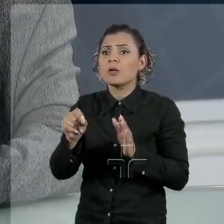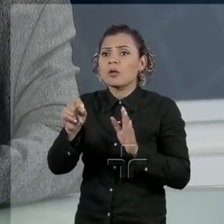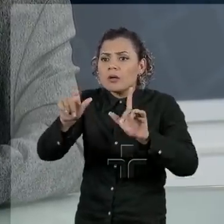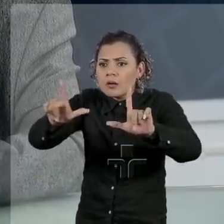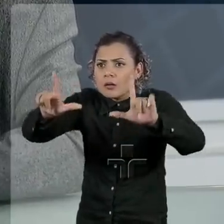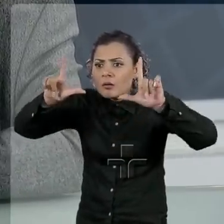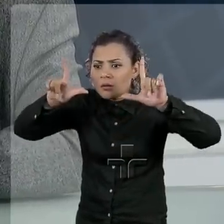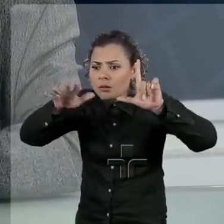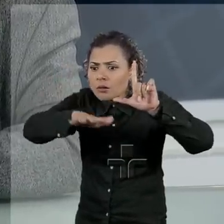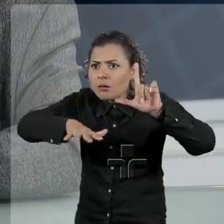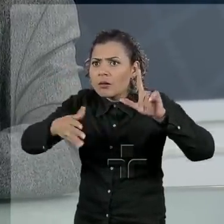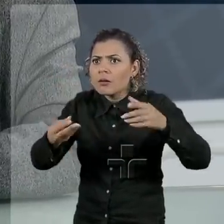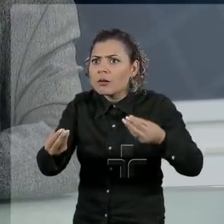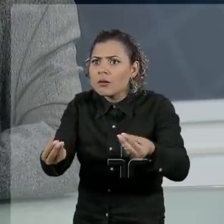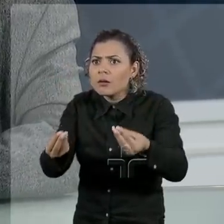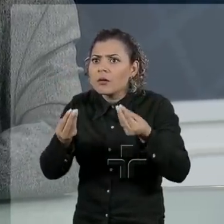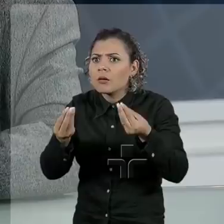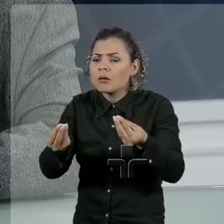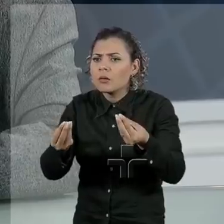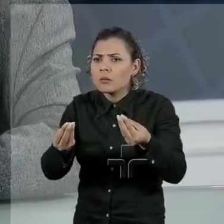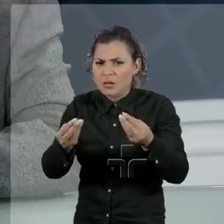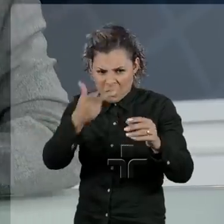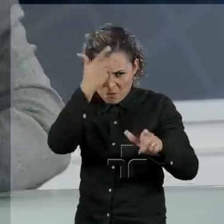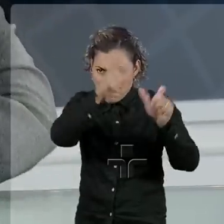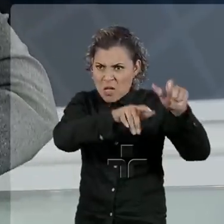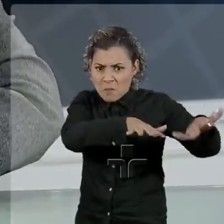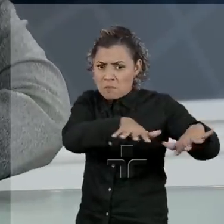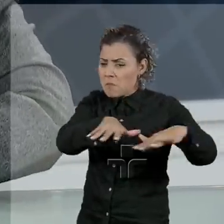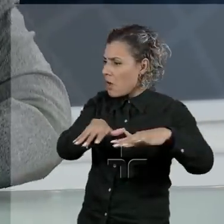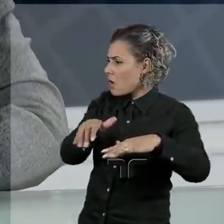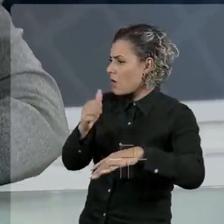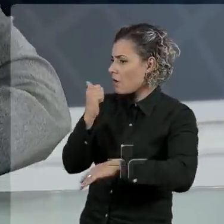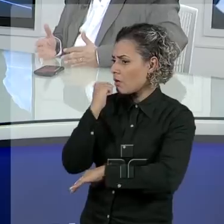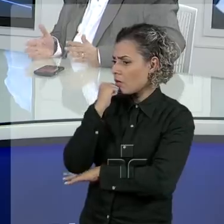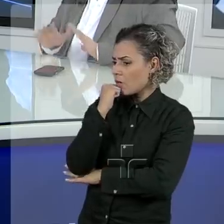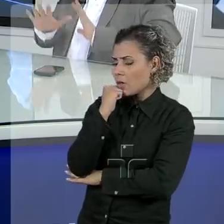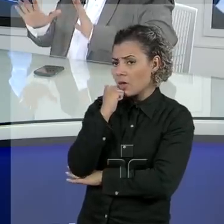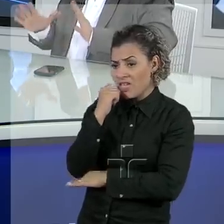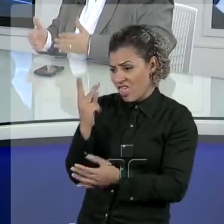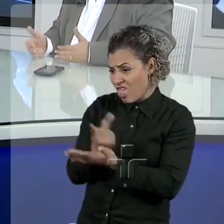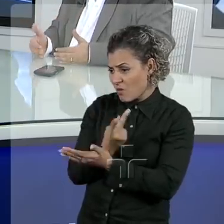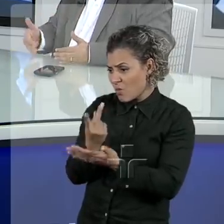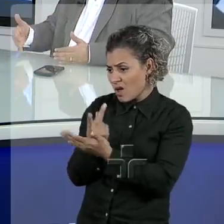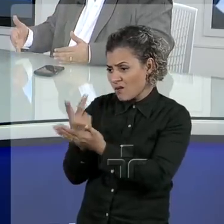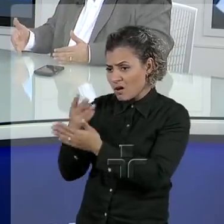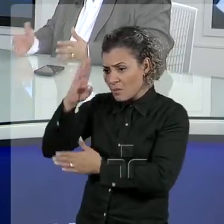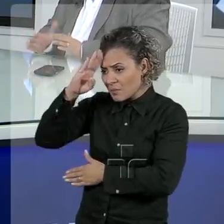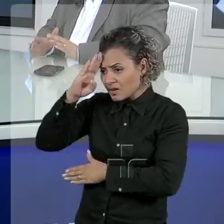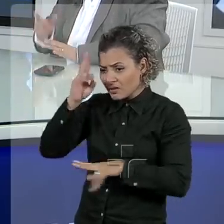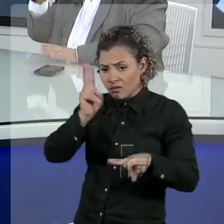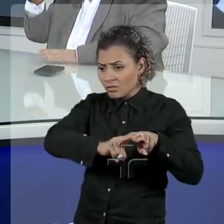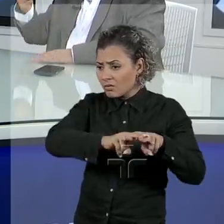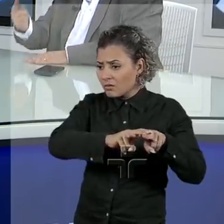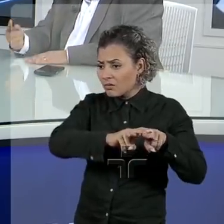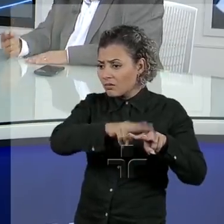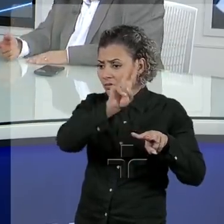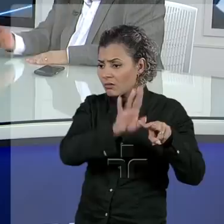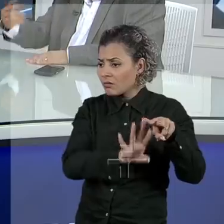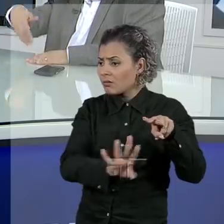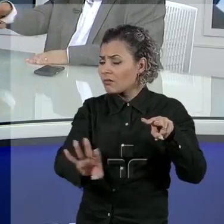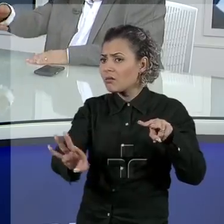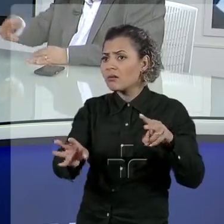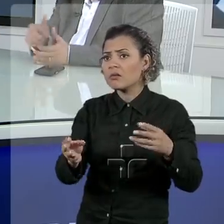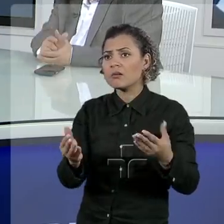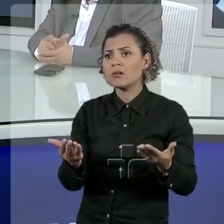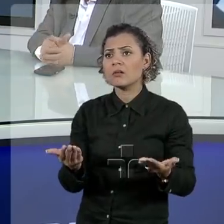imagem. Para quem olha de fora, a gente tem a impressão que os erros porque, de fato, um dos